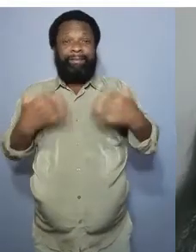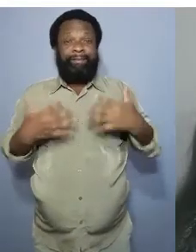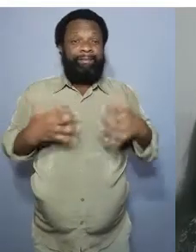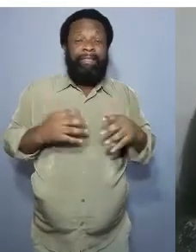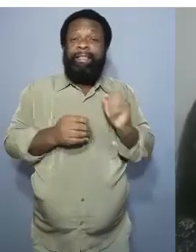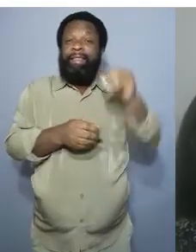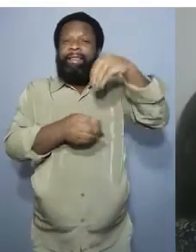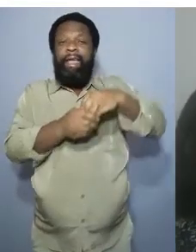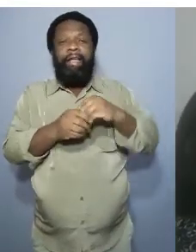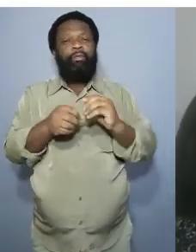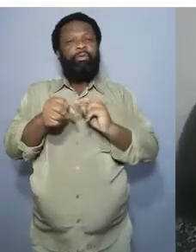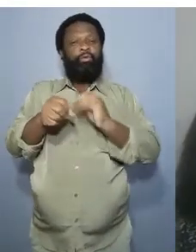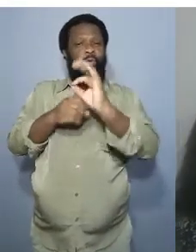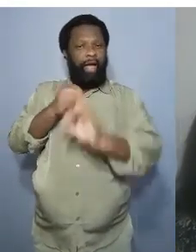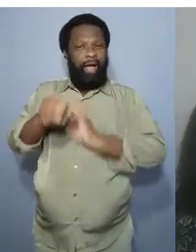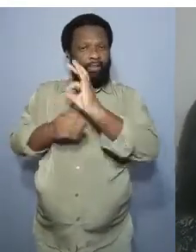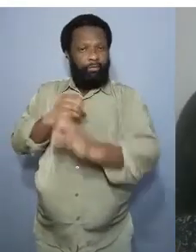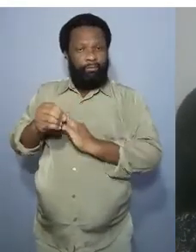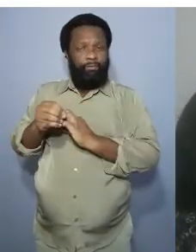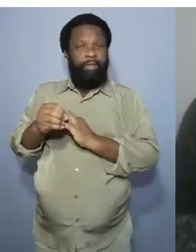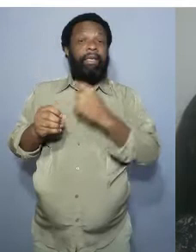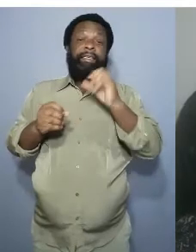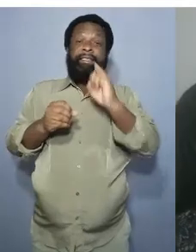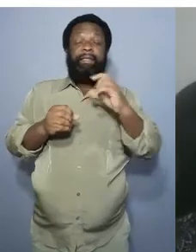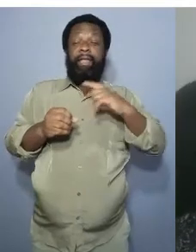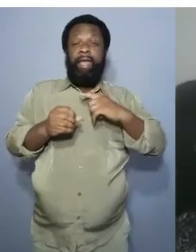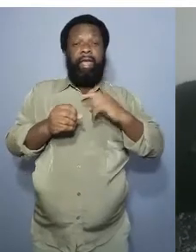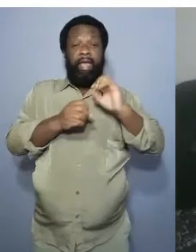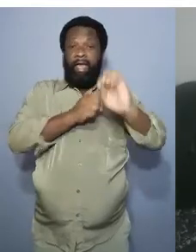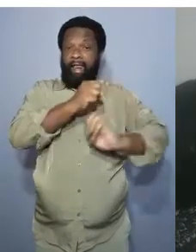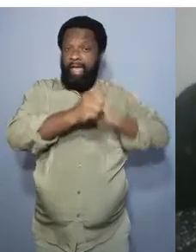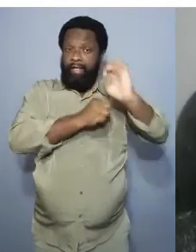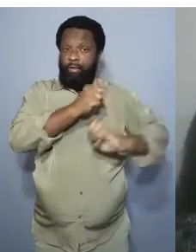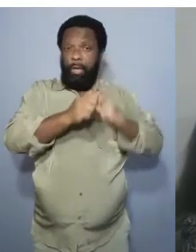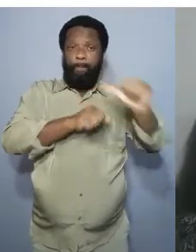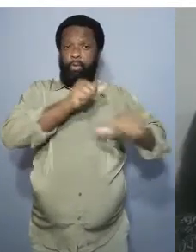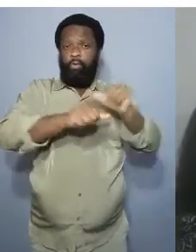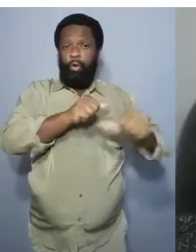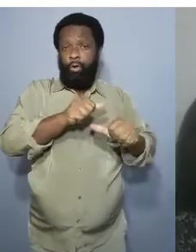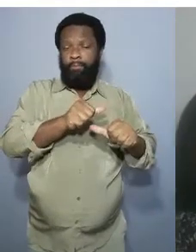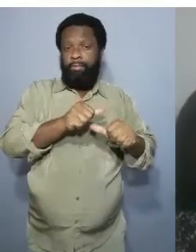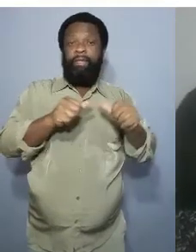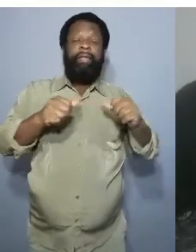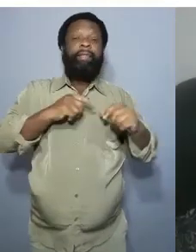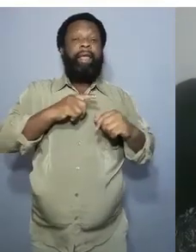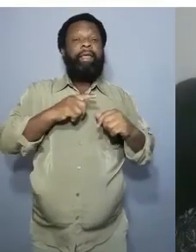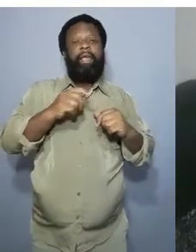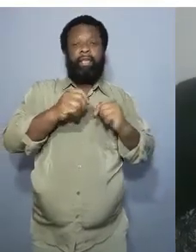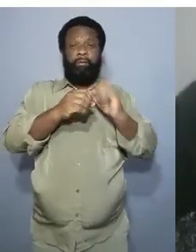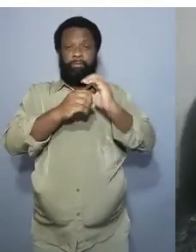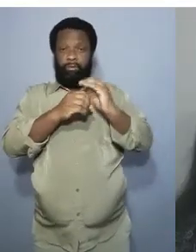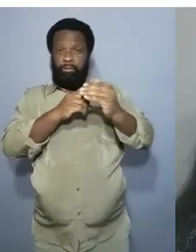excitados dentro do átomo. E nesse caso, quando a gente tem um átomo com elétrons que fizeram essa mudança, um átomo com elétrons